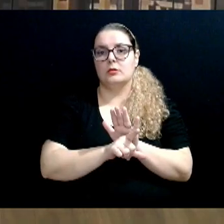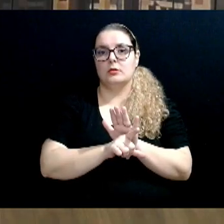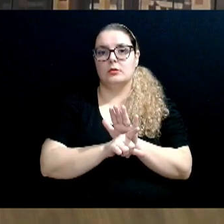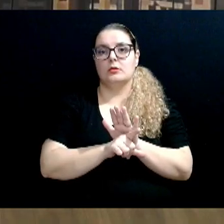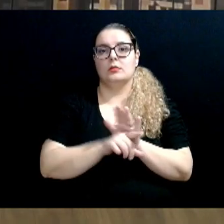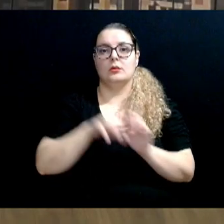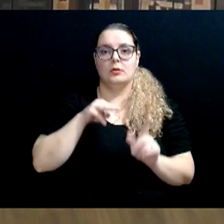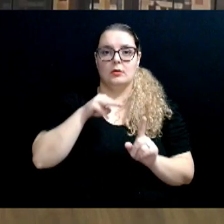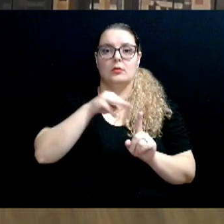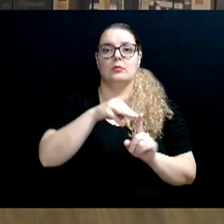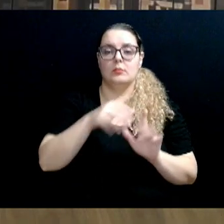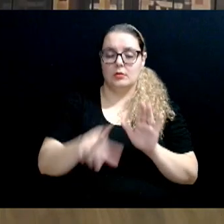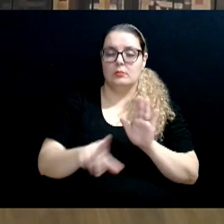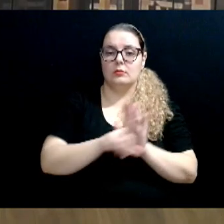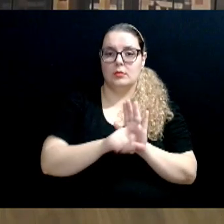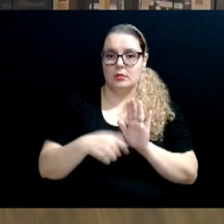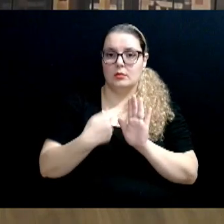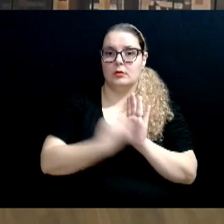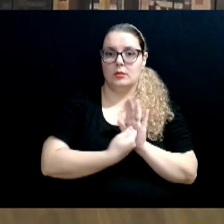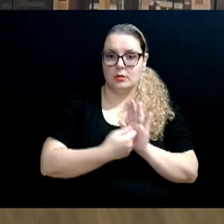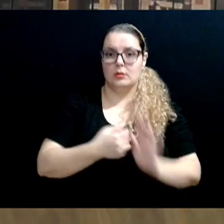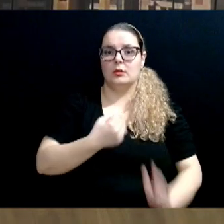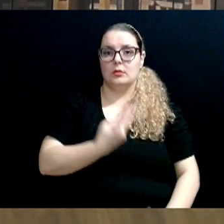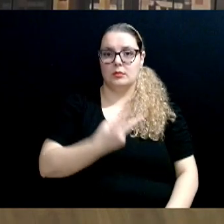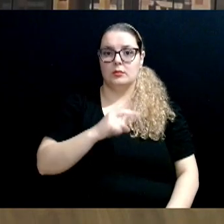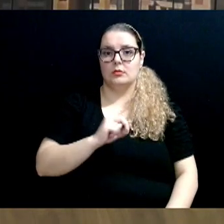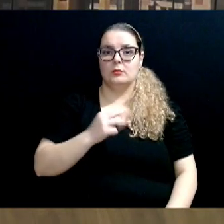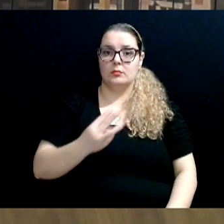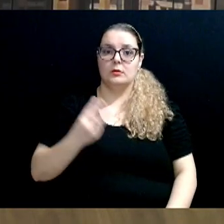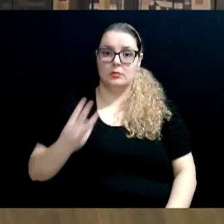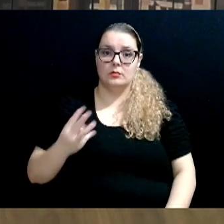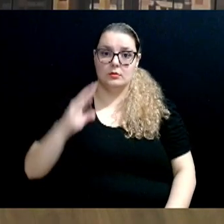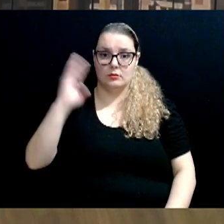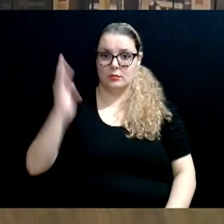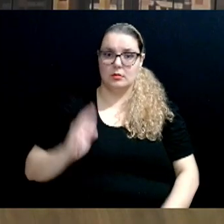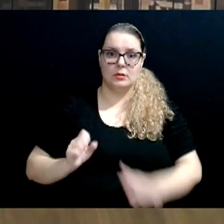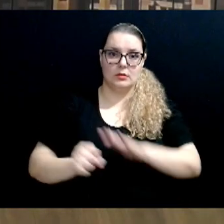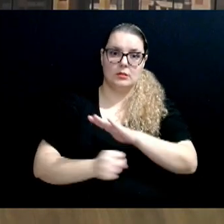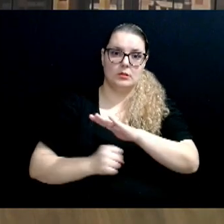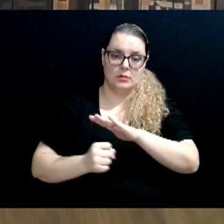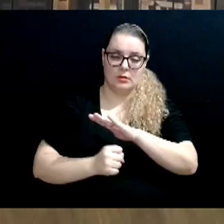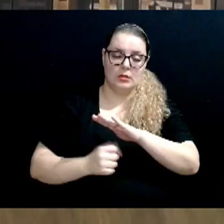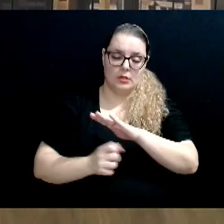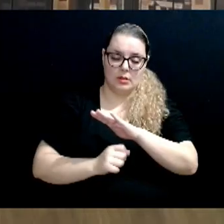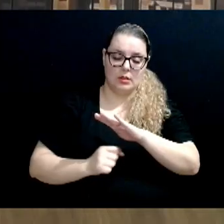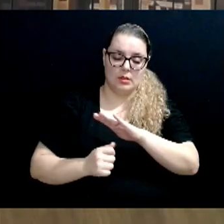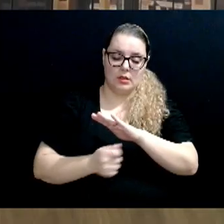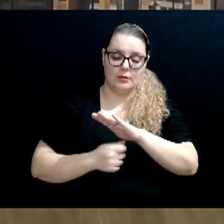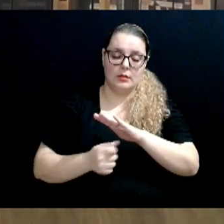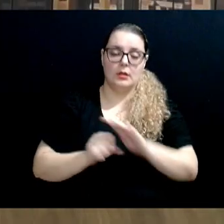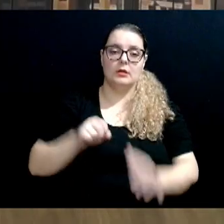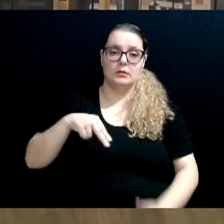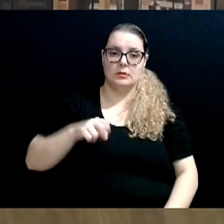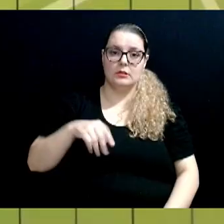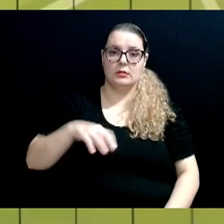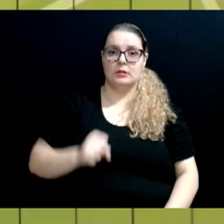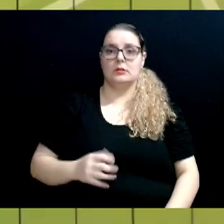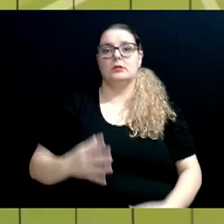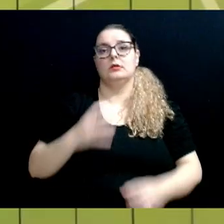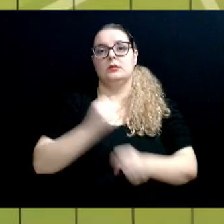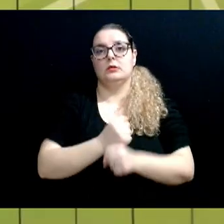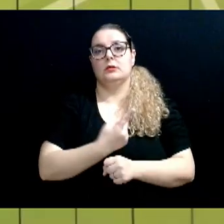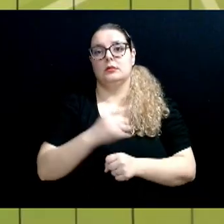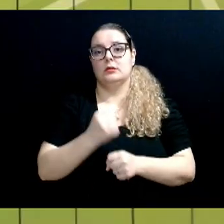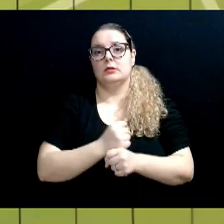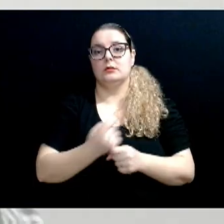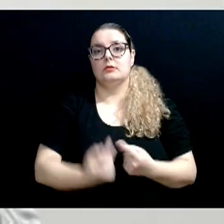até 2033 no Brasil, a Sanasa já atingiu em 2023. Então, a Sanasa atingiu 10 anos antes todas as metas